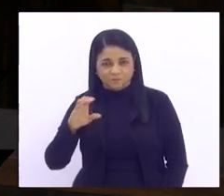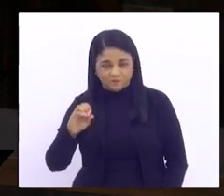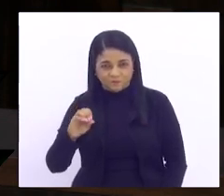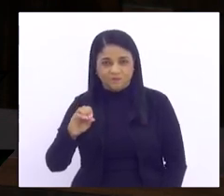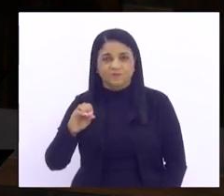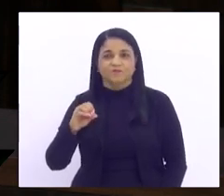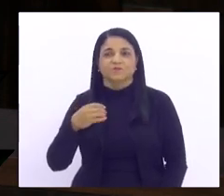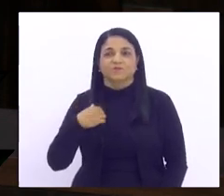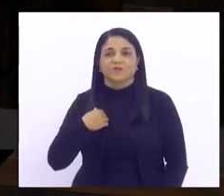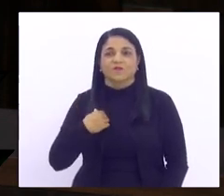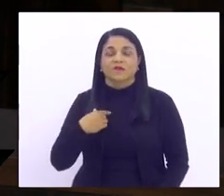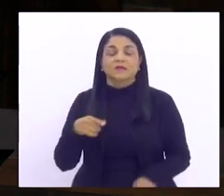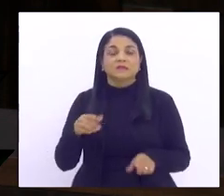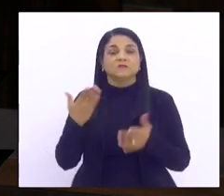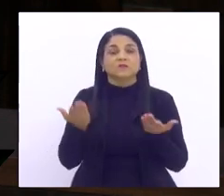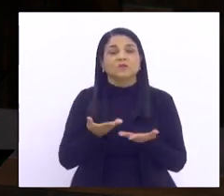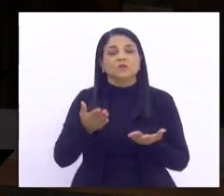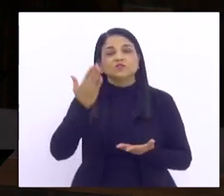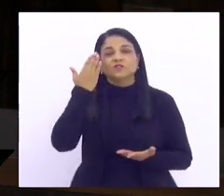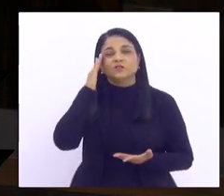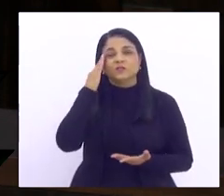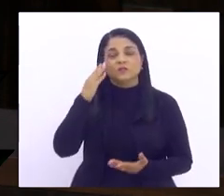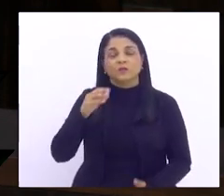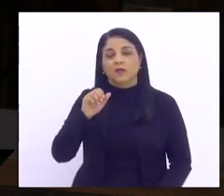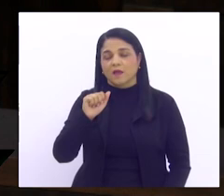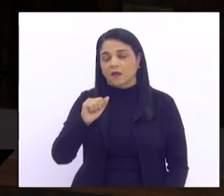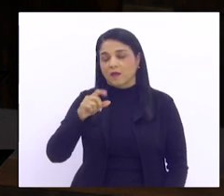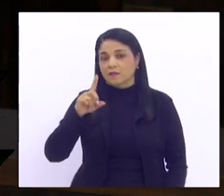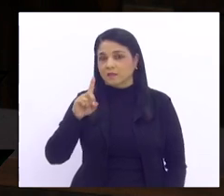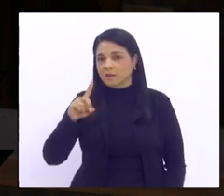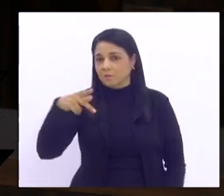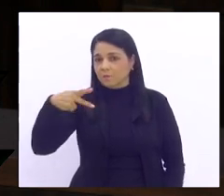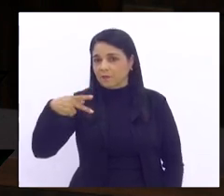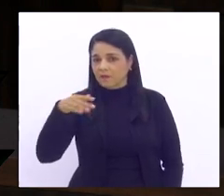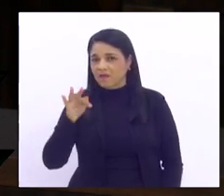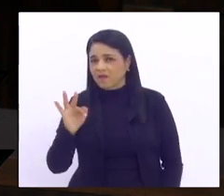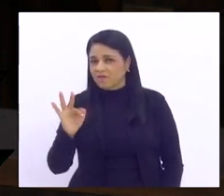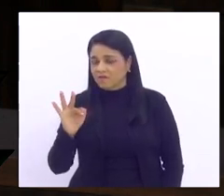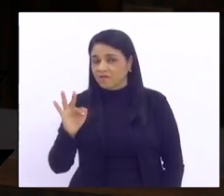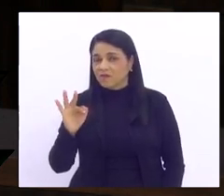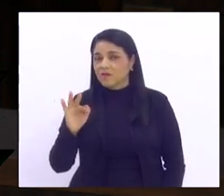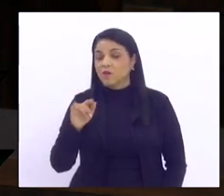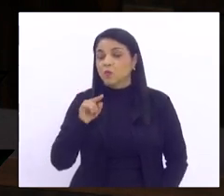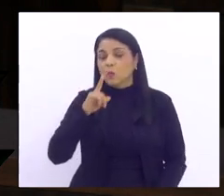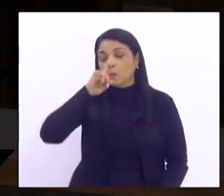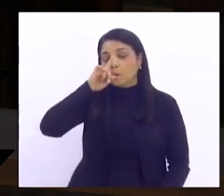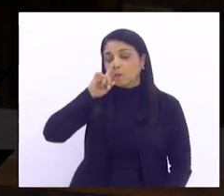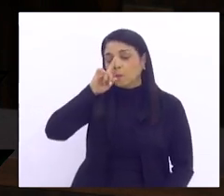para entender o que é essa ADPF e o perigo que ela representa.